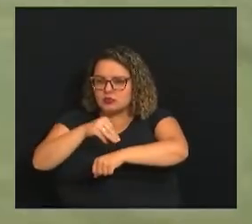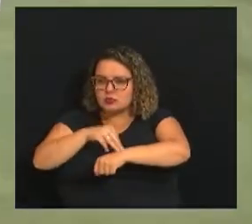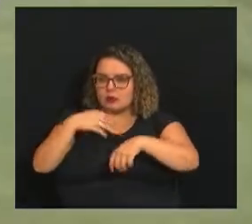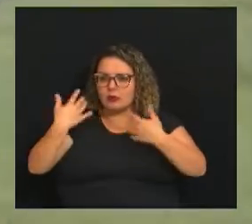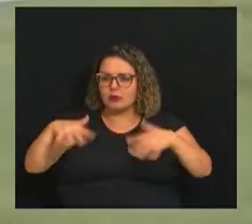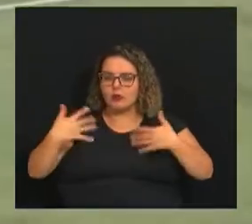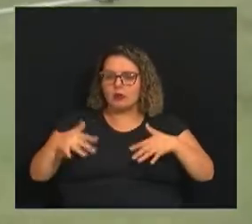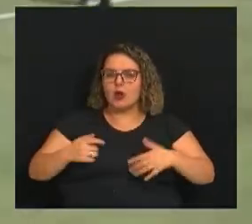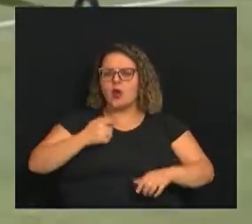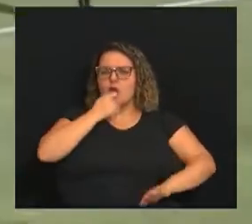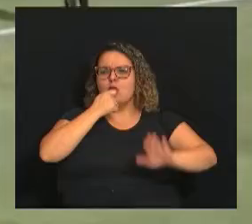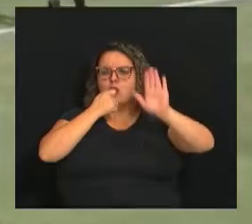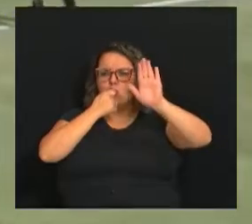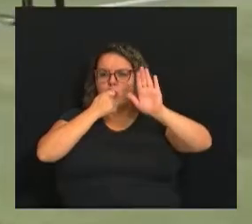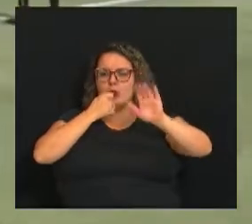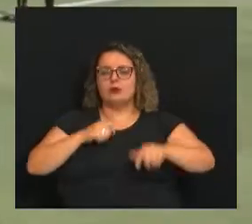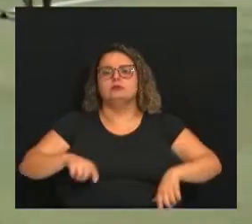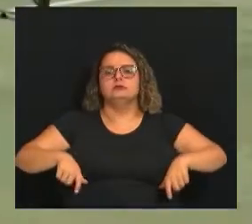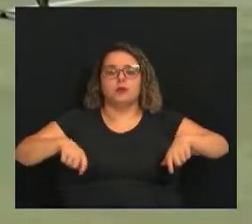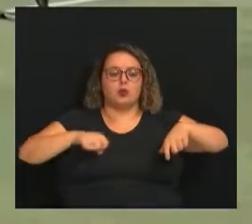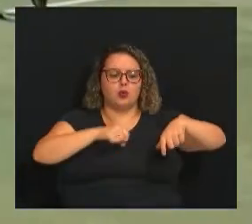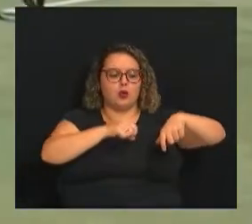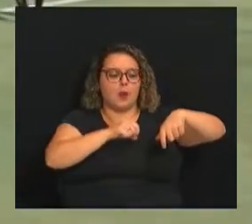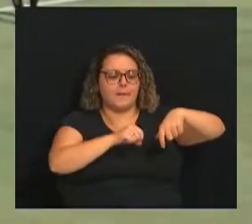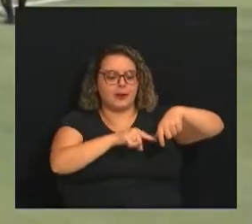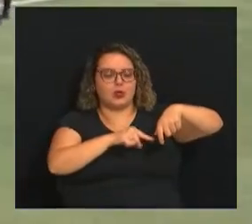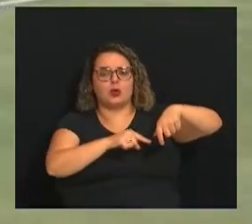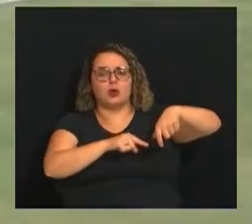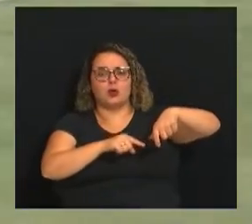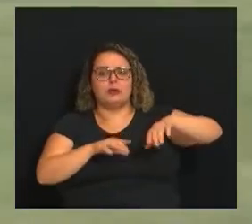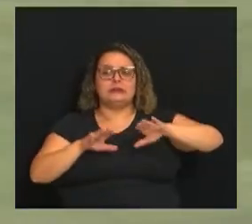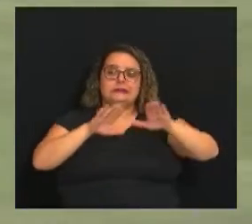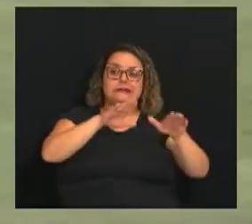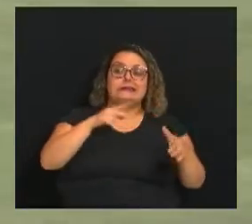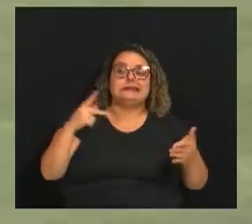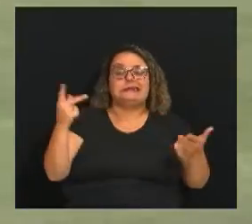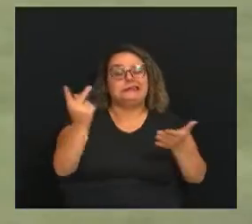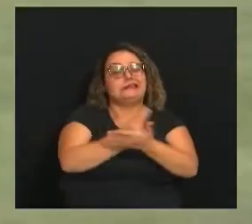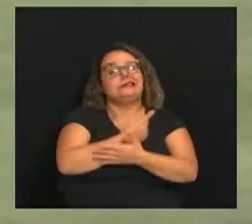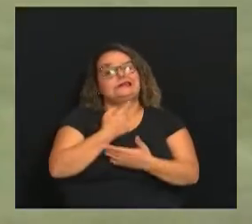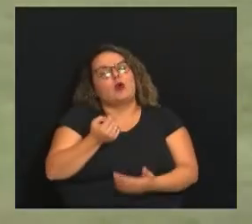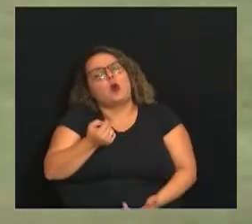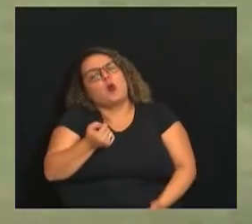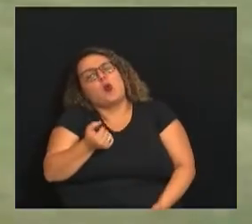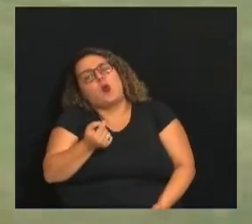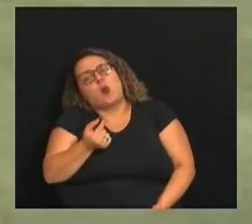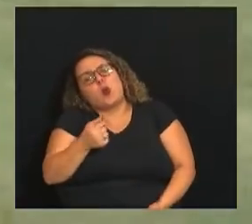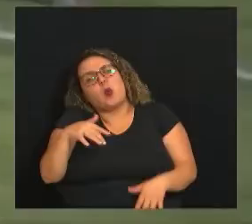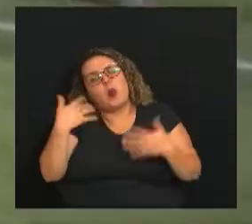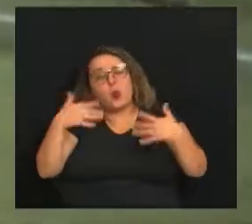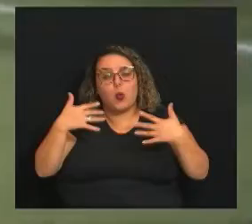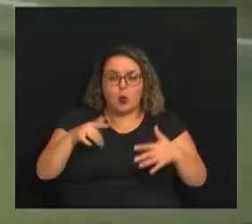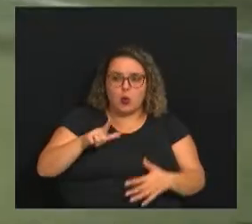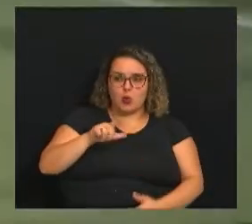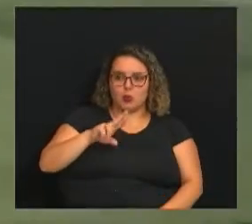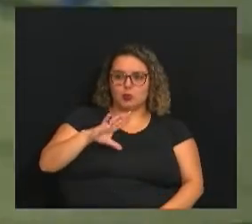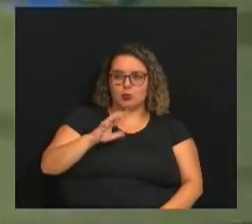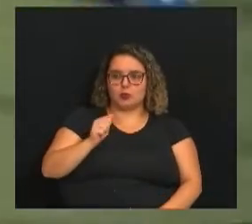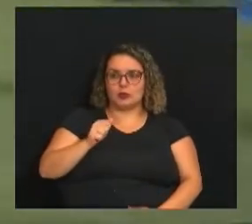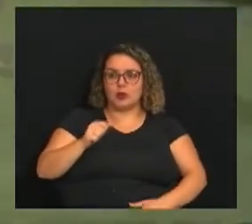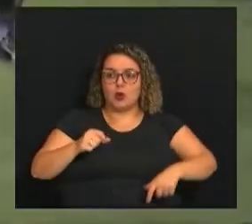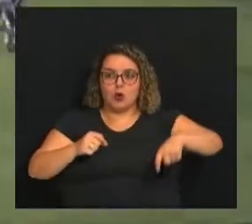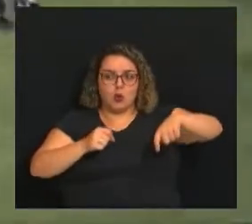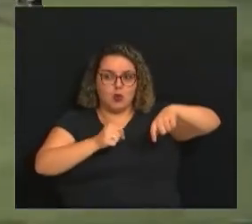falta de Matheus Anjos, o goleiro do Água Santa saiu errado e, por pouco, Luca não mandou para o fundo